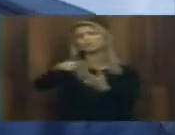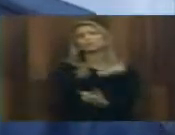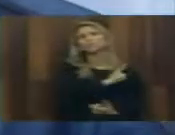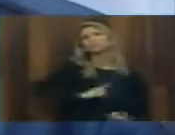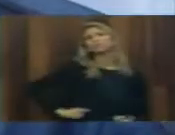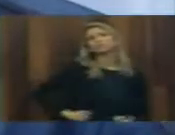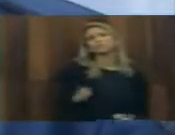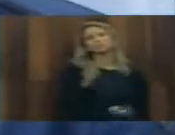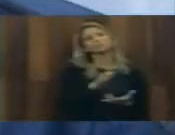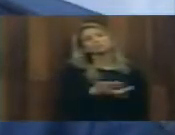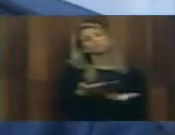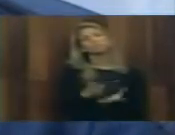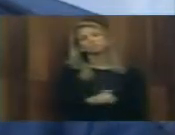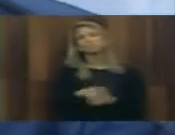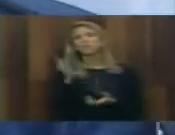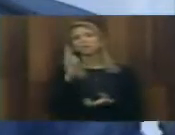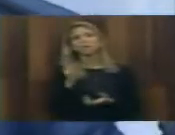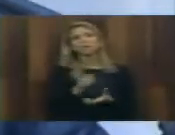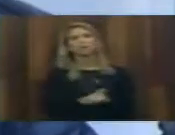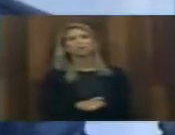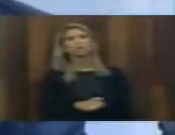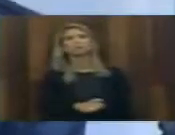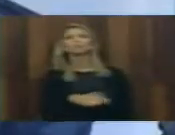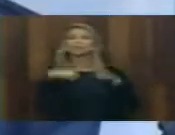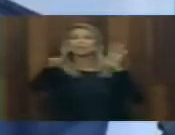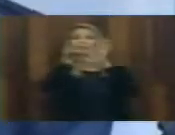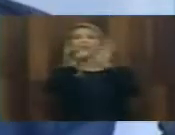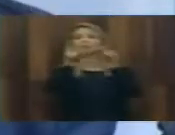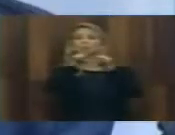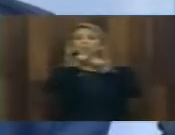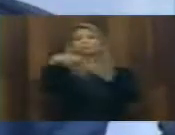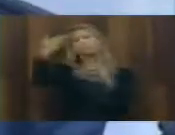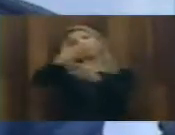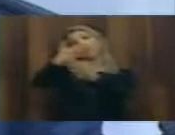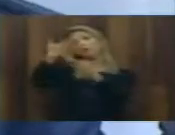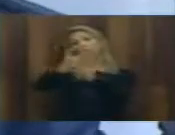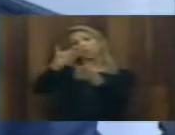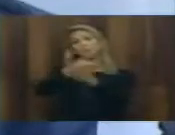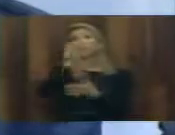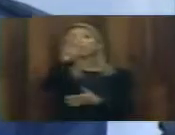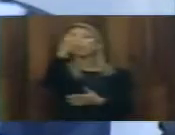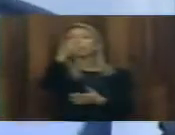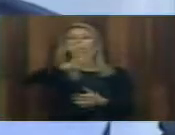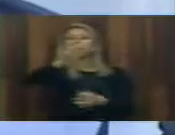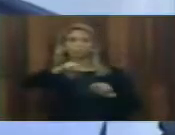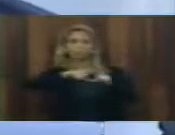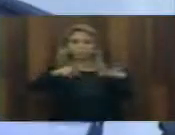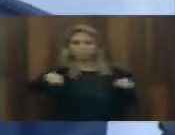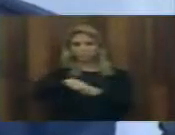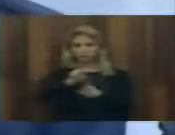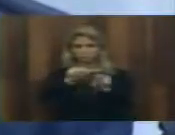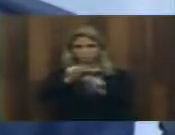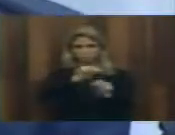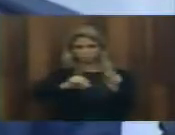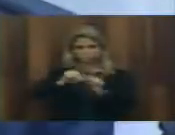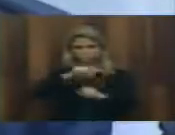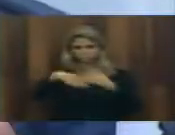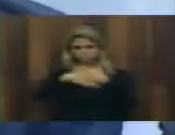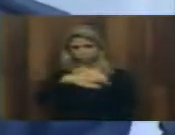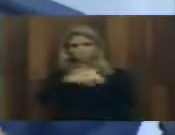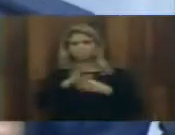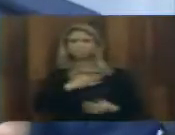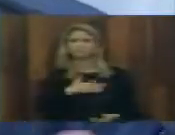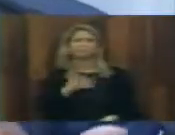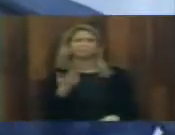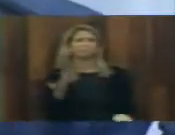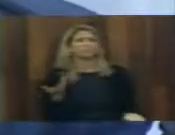de iniciativa do prefeito, não é o caso, e leis de parcelamento e uso do solo urbano. Portanto, senhor presidente, eu acho que o